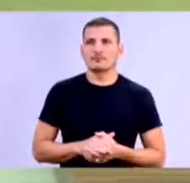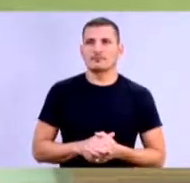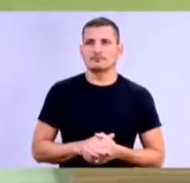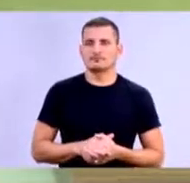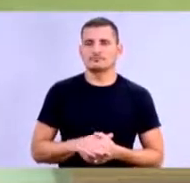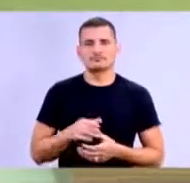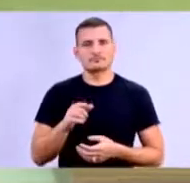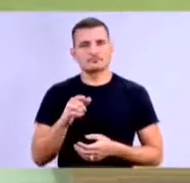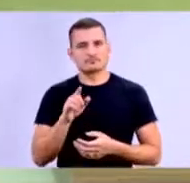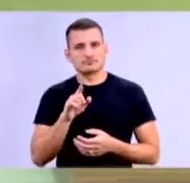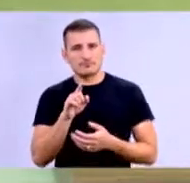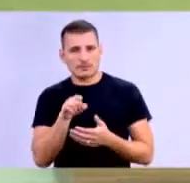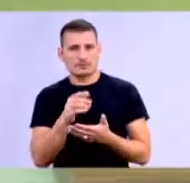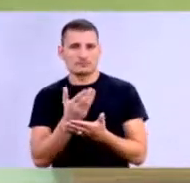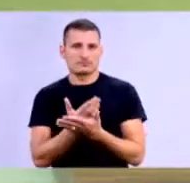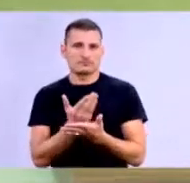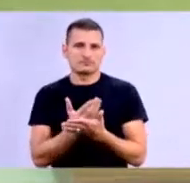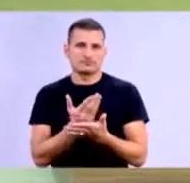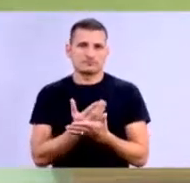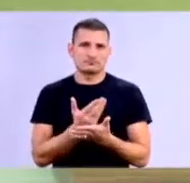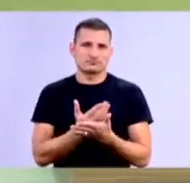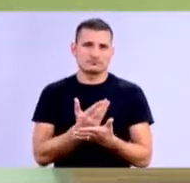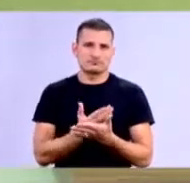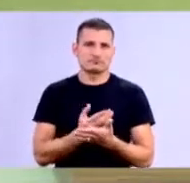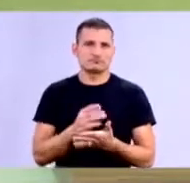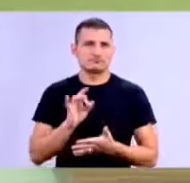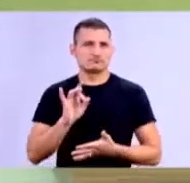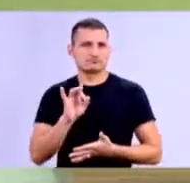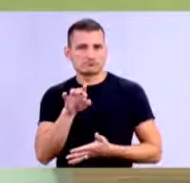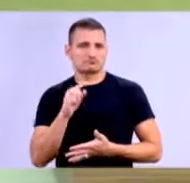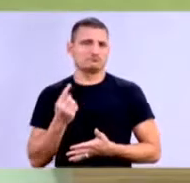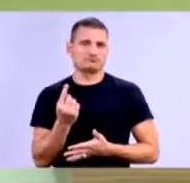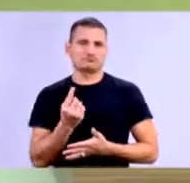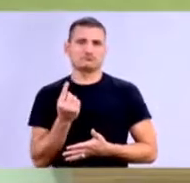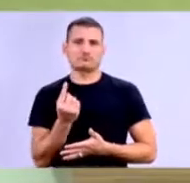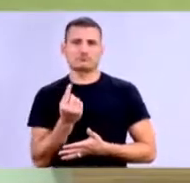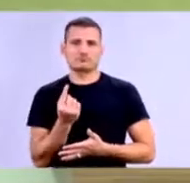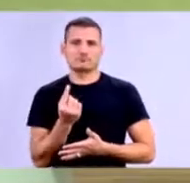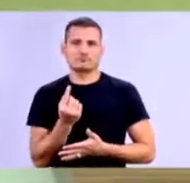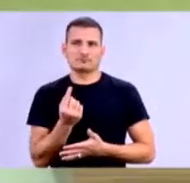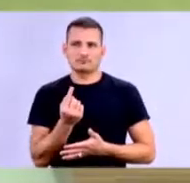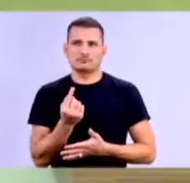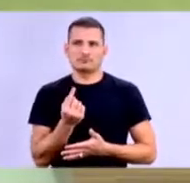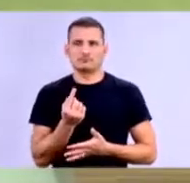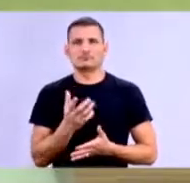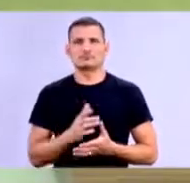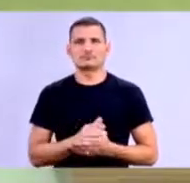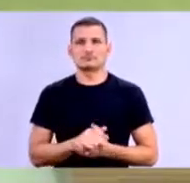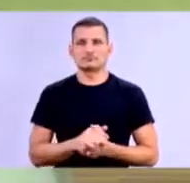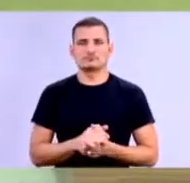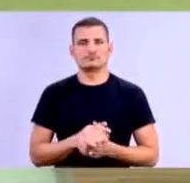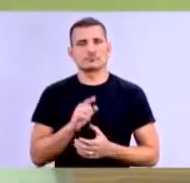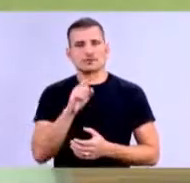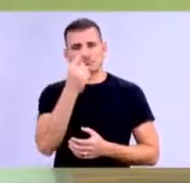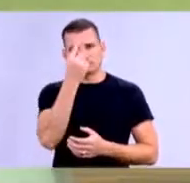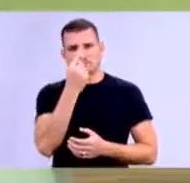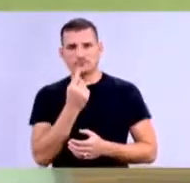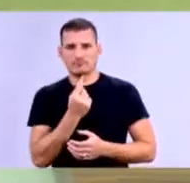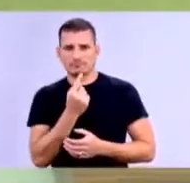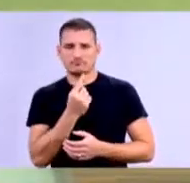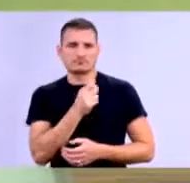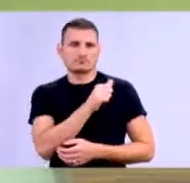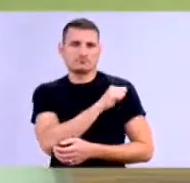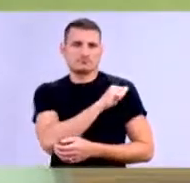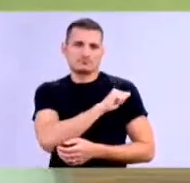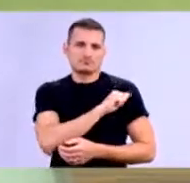um estudo automaticamente independente para um tipo, né, de perfil de estudante. Ninguém está